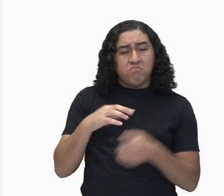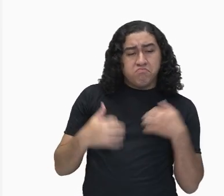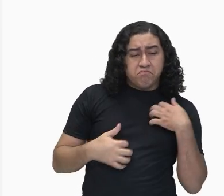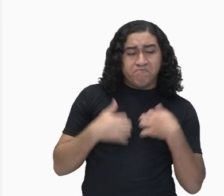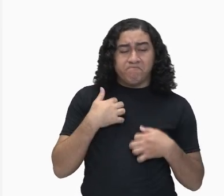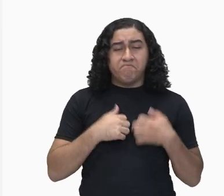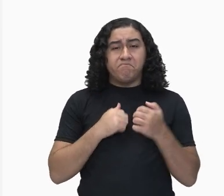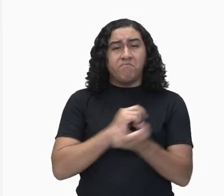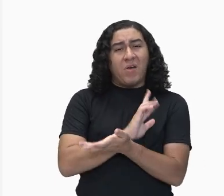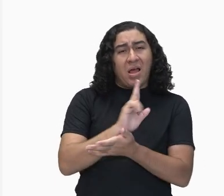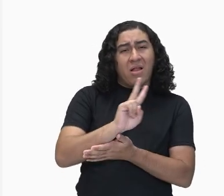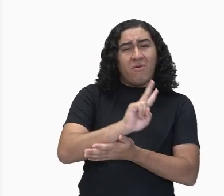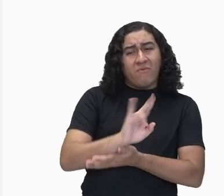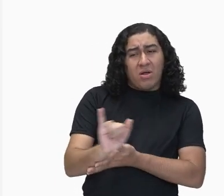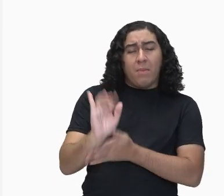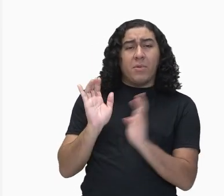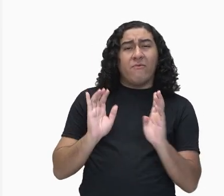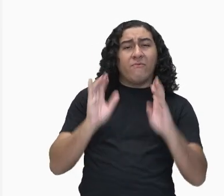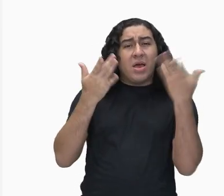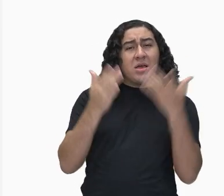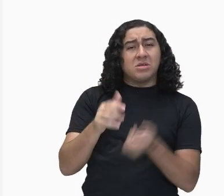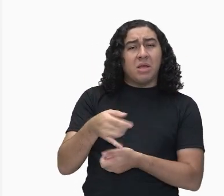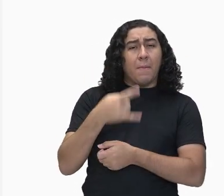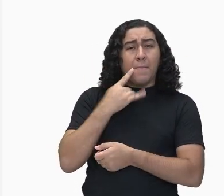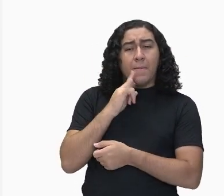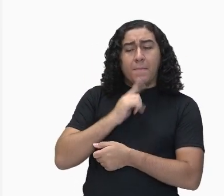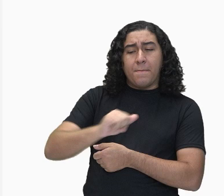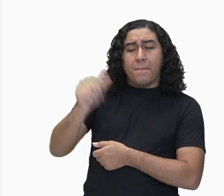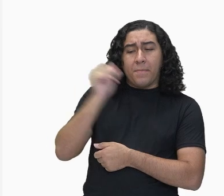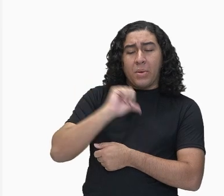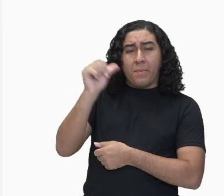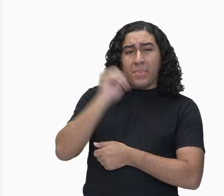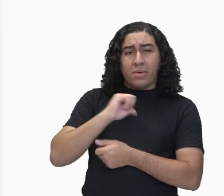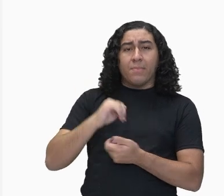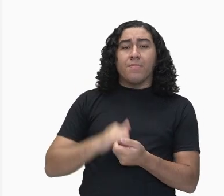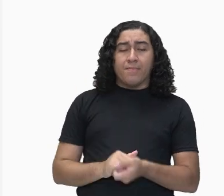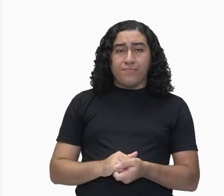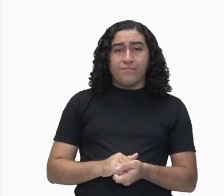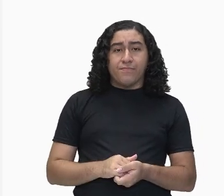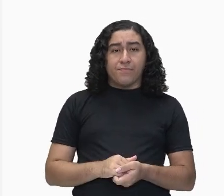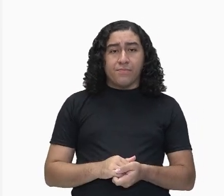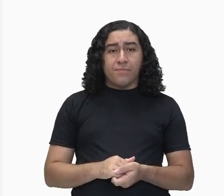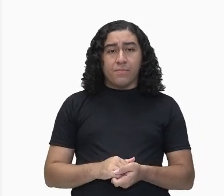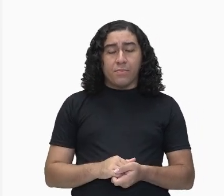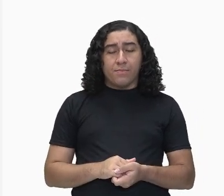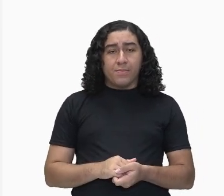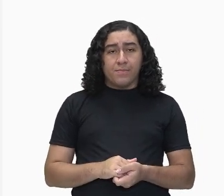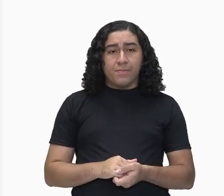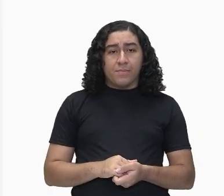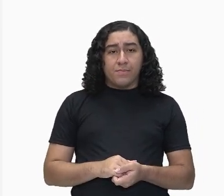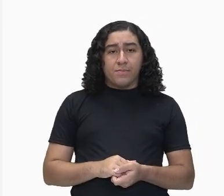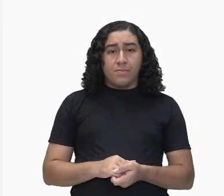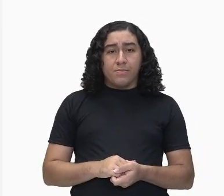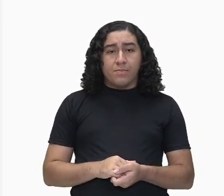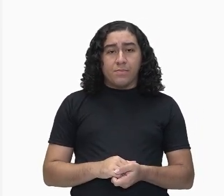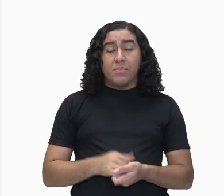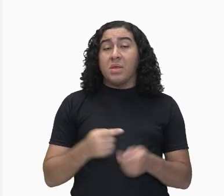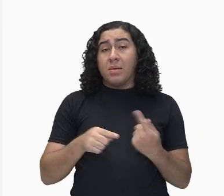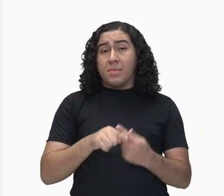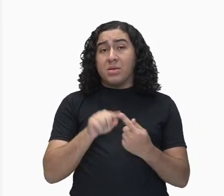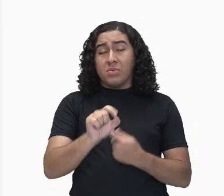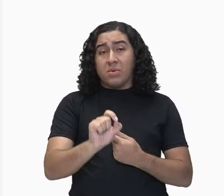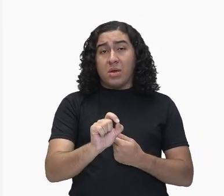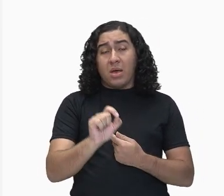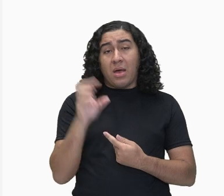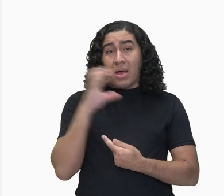para as noitadas, bebiam. Então, eles faziam muitas coisas que adiantavam a sua morte,